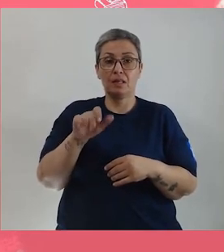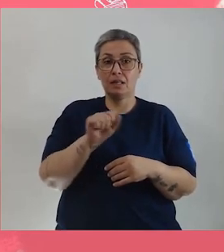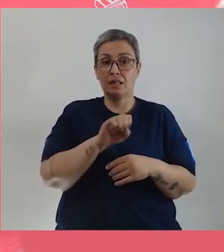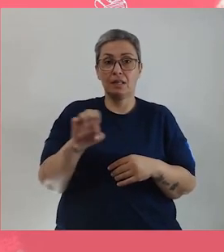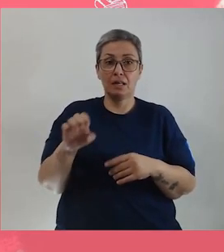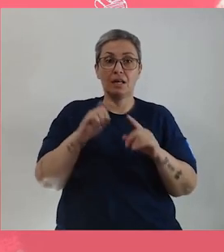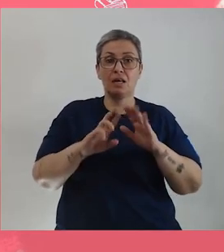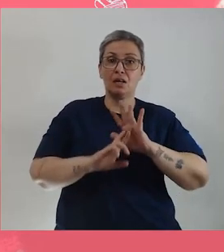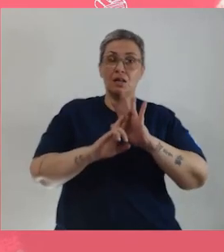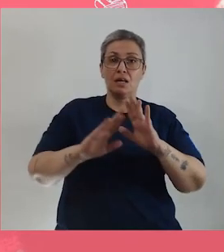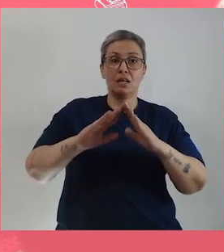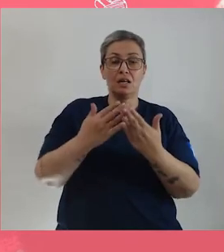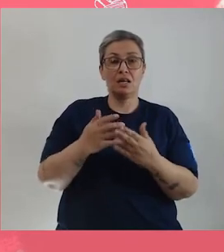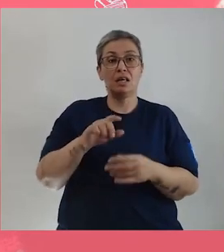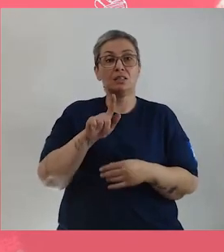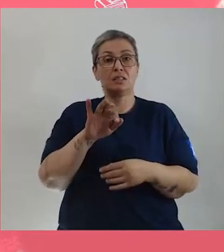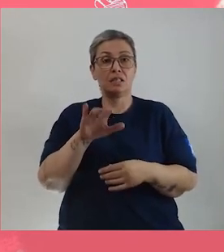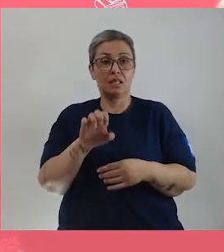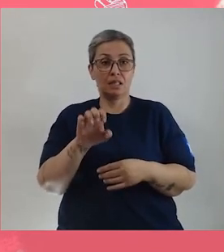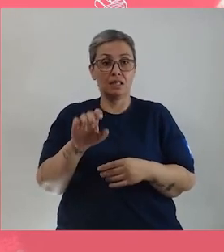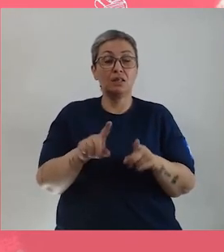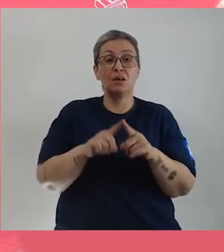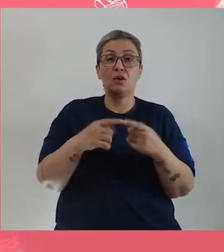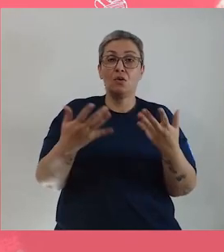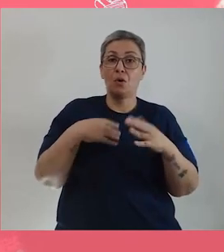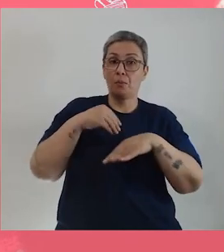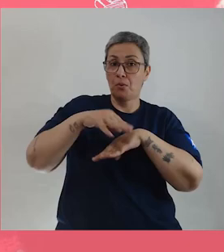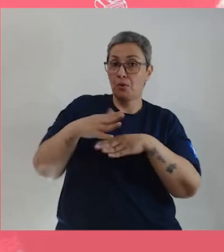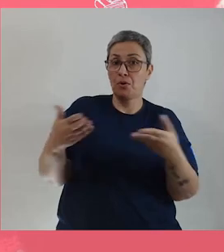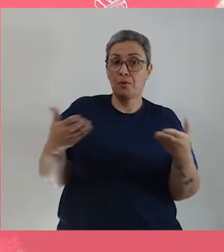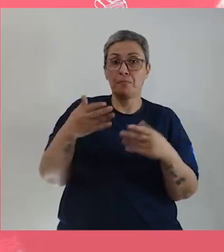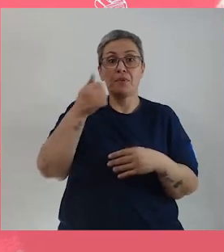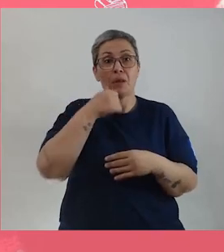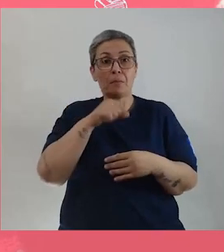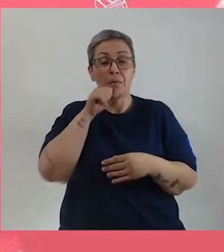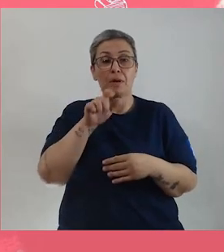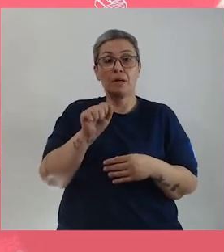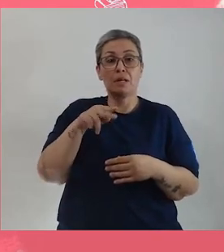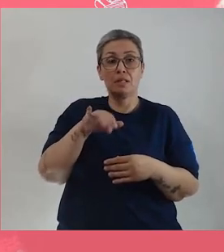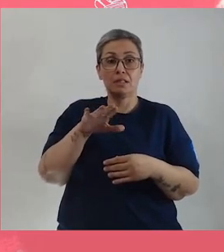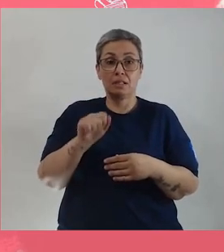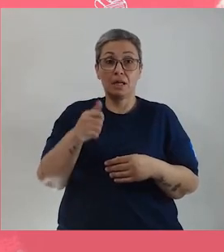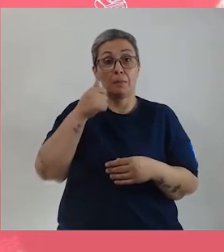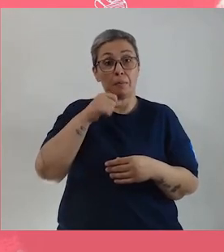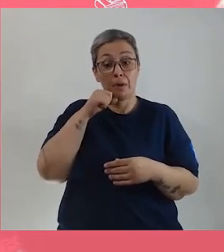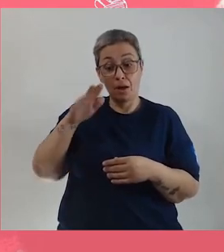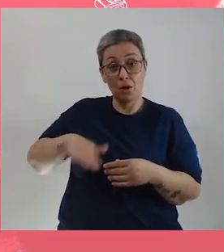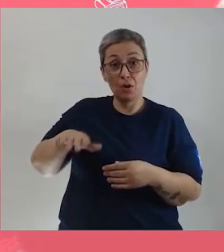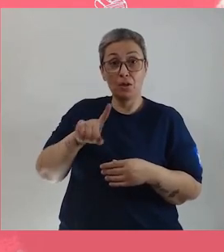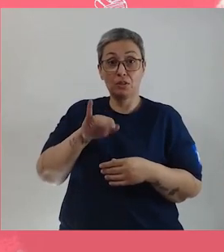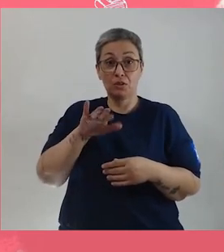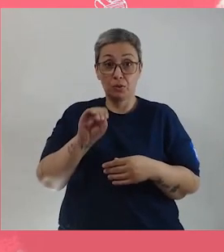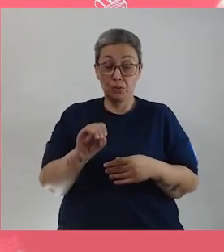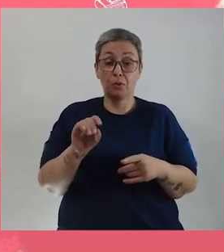AE, representando aqui a Escola José Lazzarini. Eu vou passar aqui para a mãe, a Andressa, ela é mãe do Diogo,